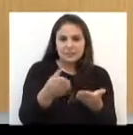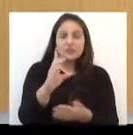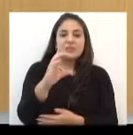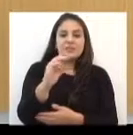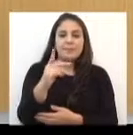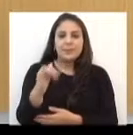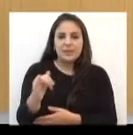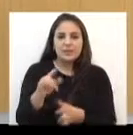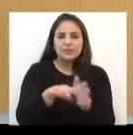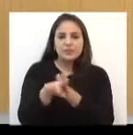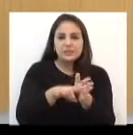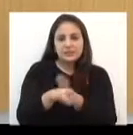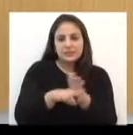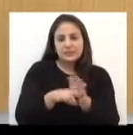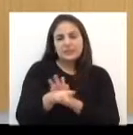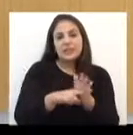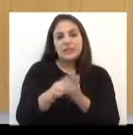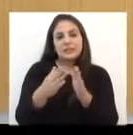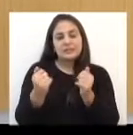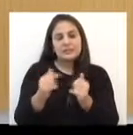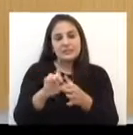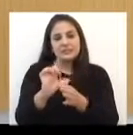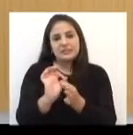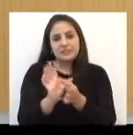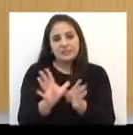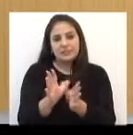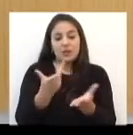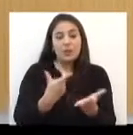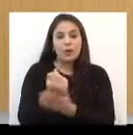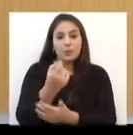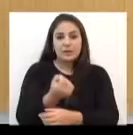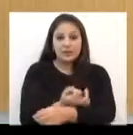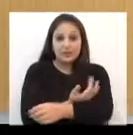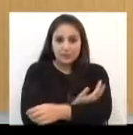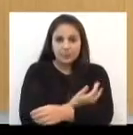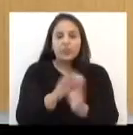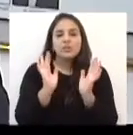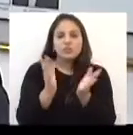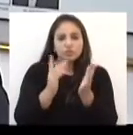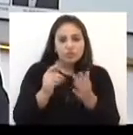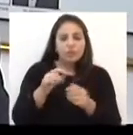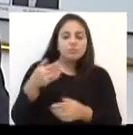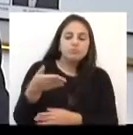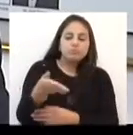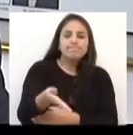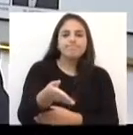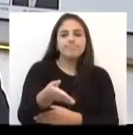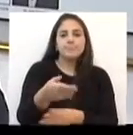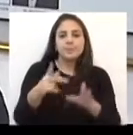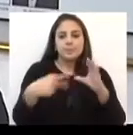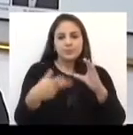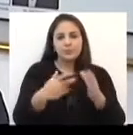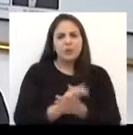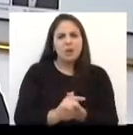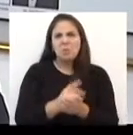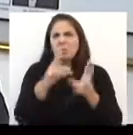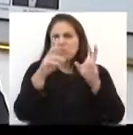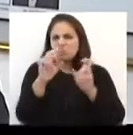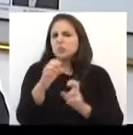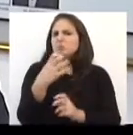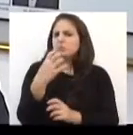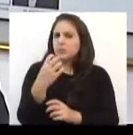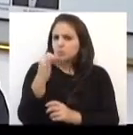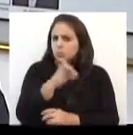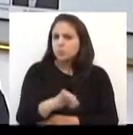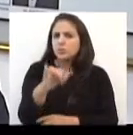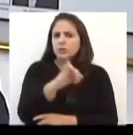investigar a licitação da Prefeitura na compra de grama, já tramita no Legislativo. Isso é um assunto muito sério. Quando se fala em grama, a